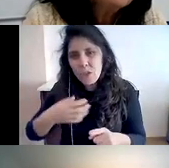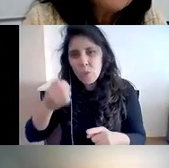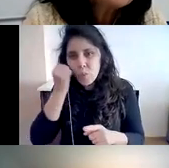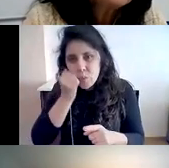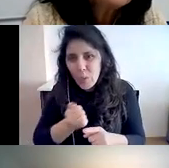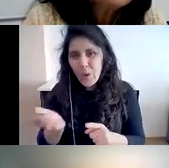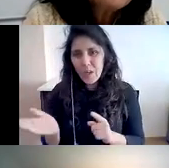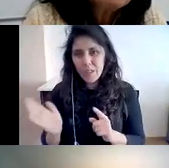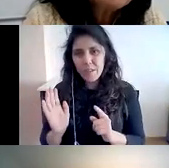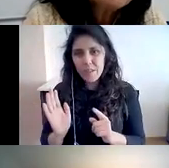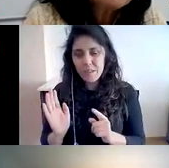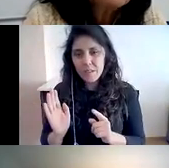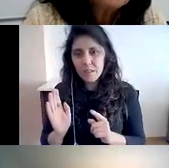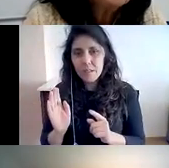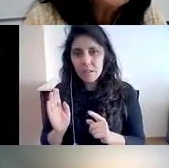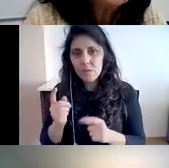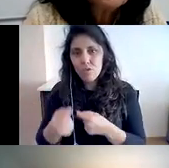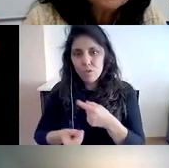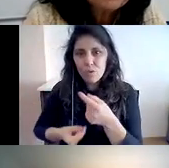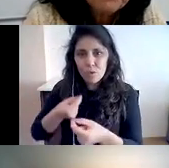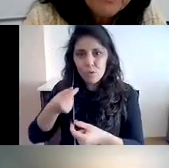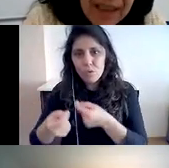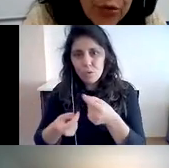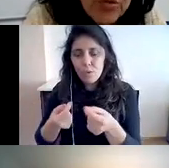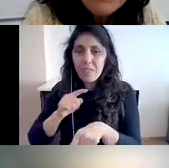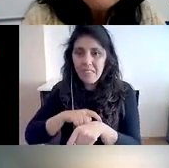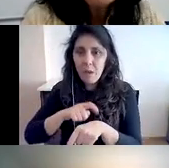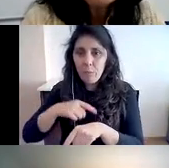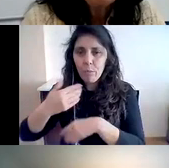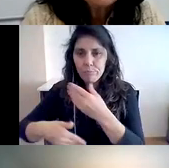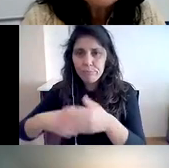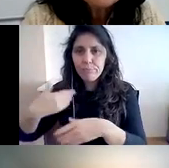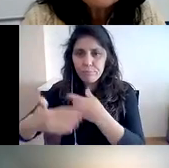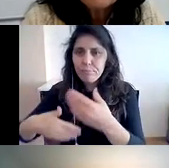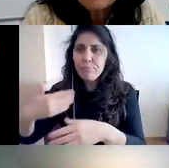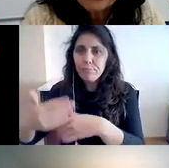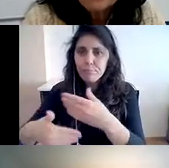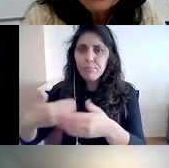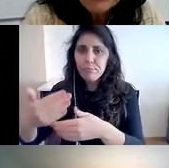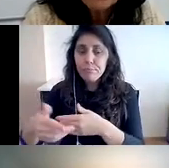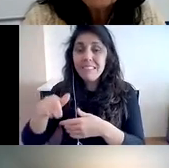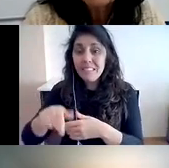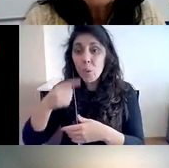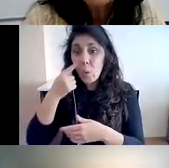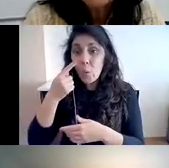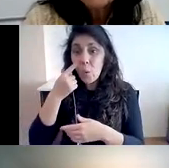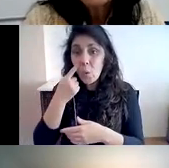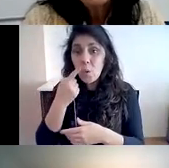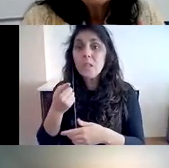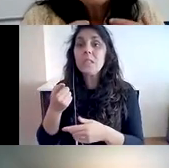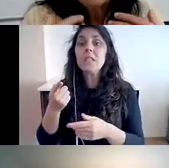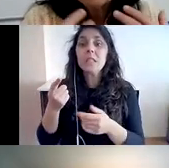O facto de, à medida que o tempo foi passando, este reconhecimento da